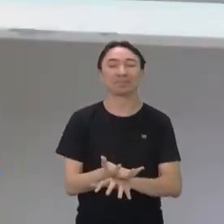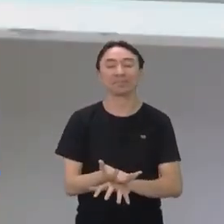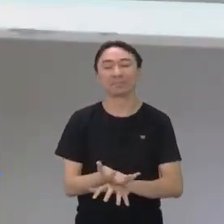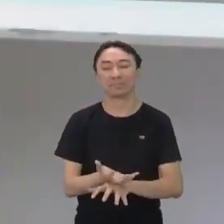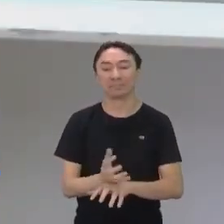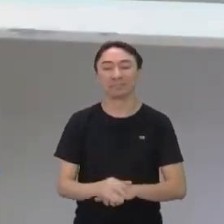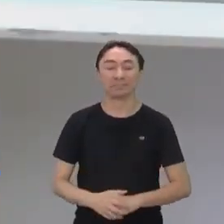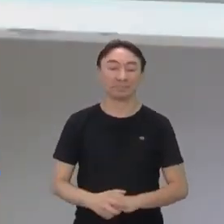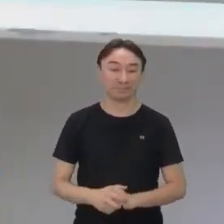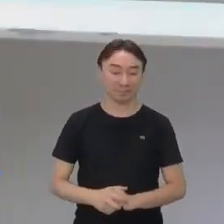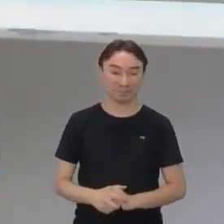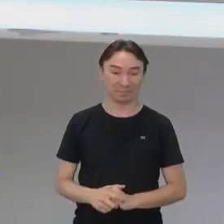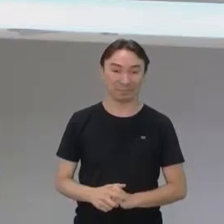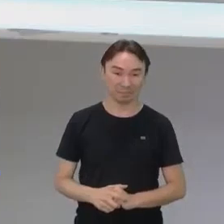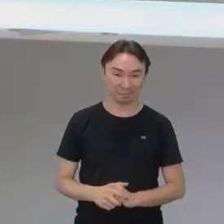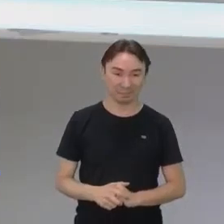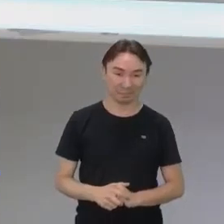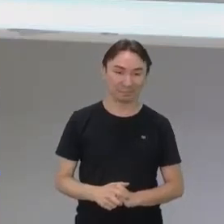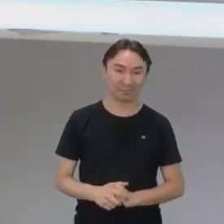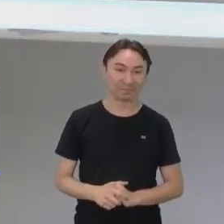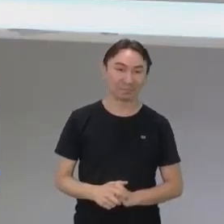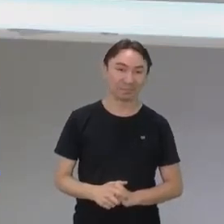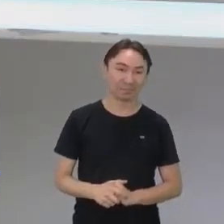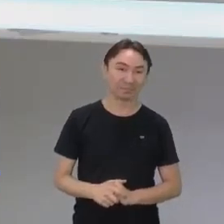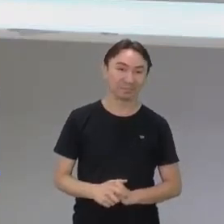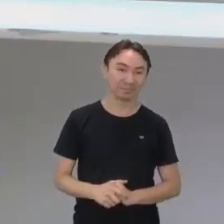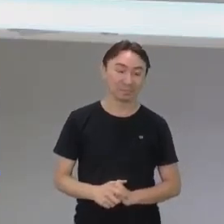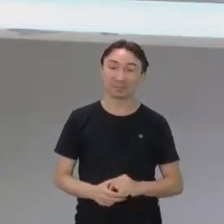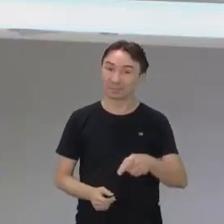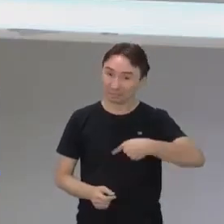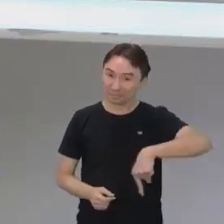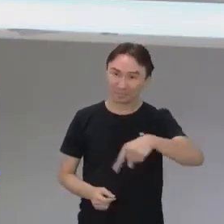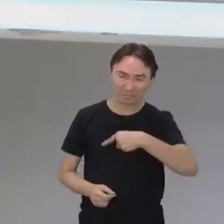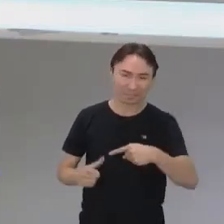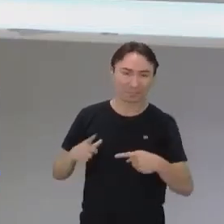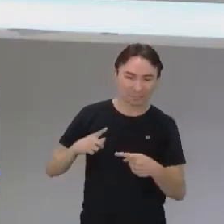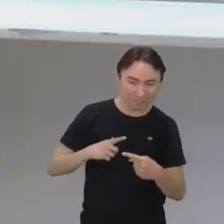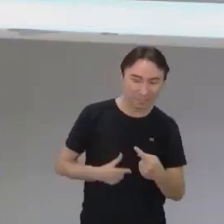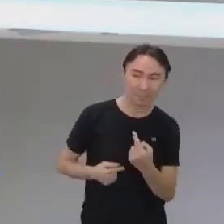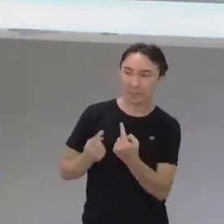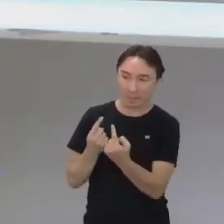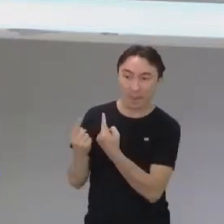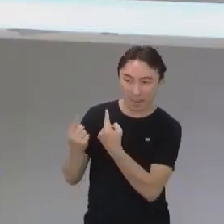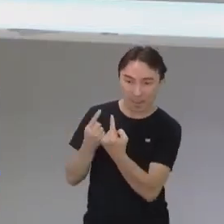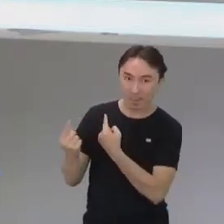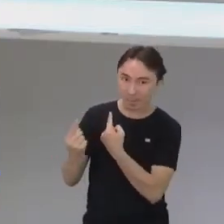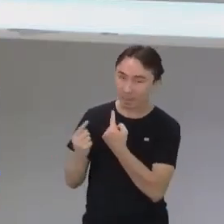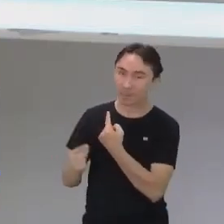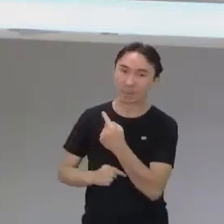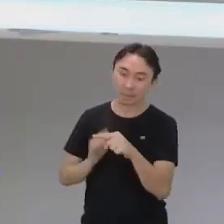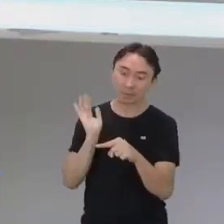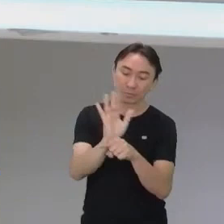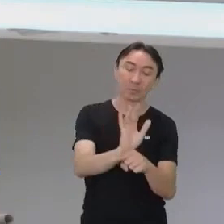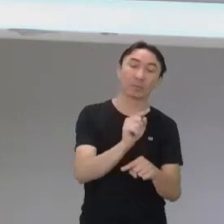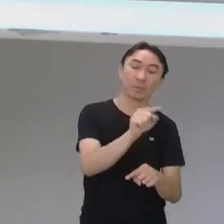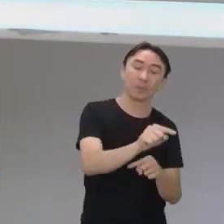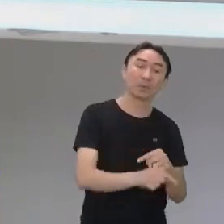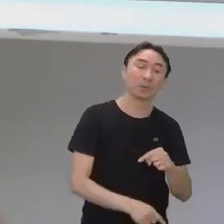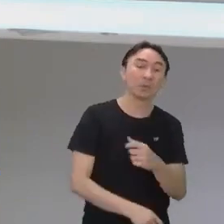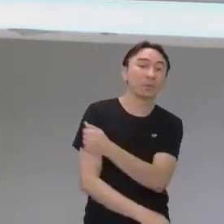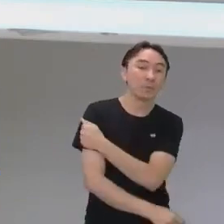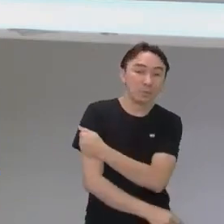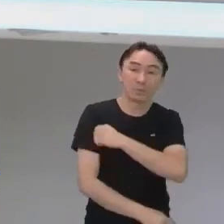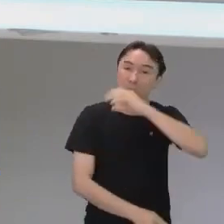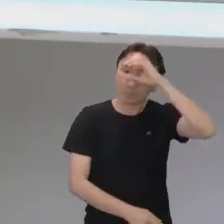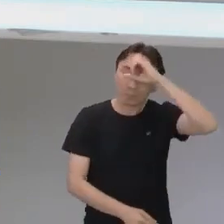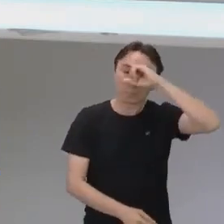Sim, então, professor, nós vamos aqui fazer uma interação legal aqui para favorecer aí o aprendizado dos estudantes na sala de aula e também aí para